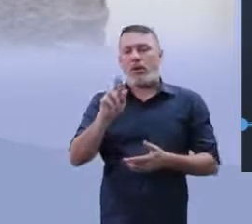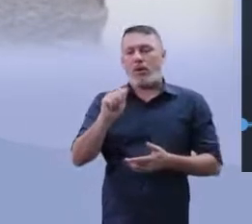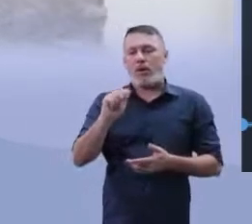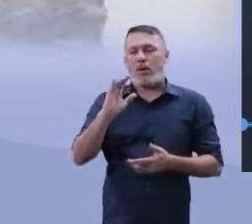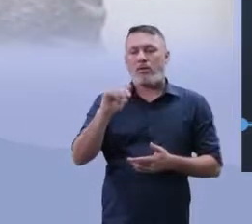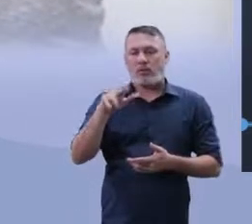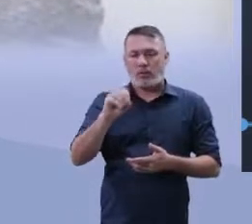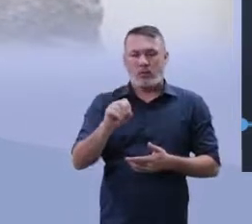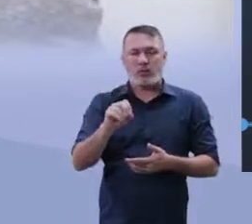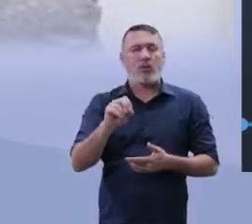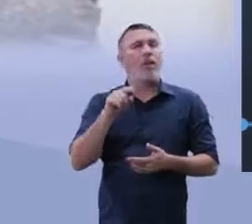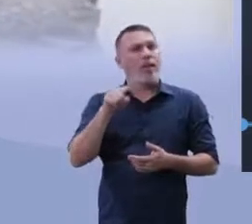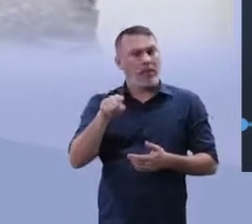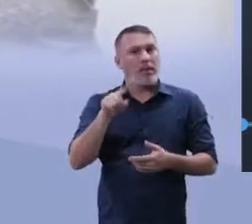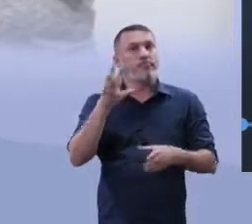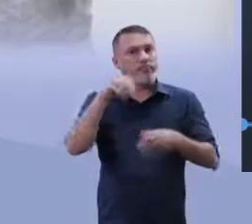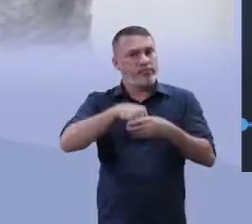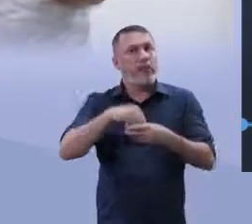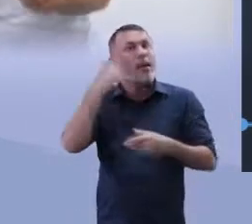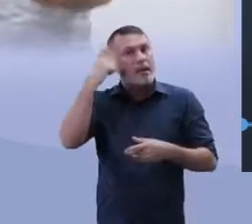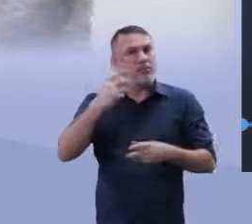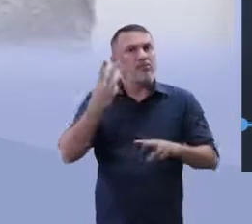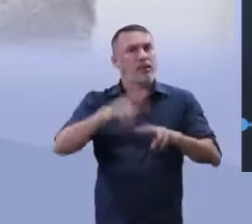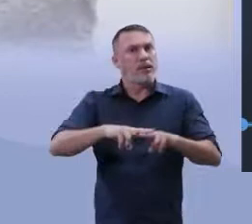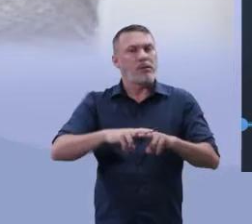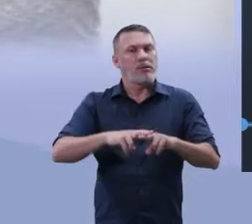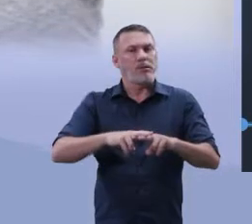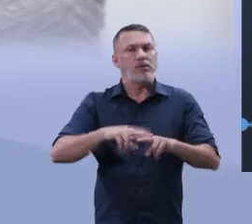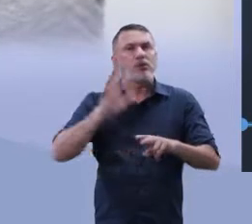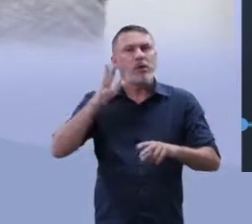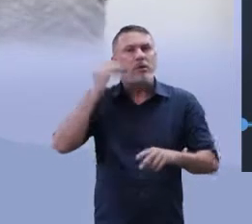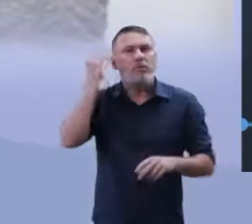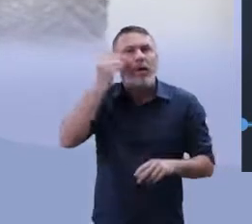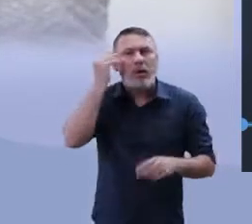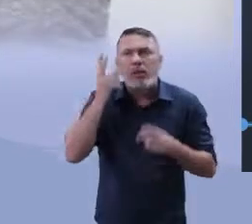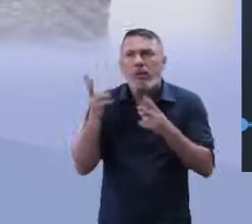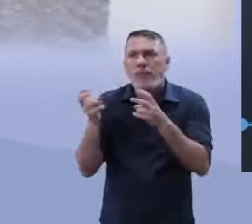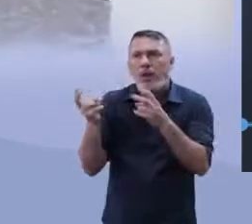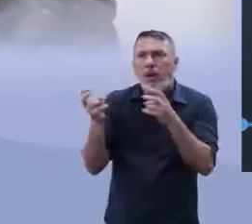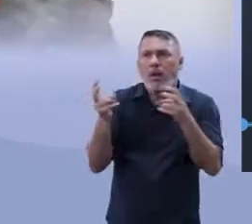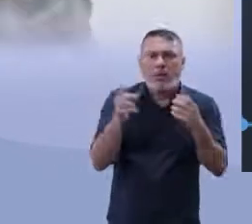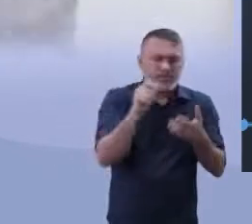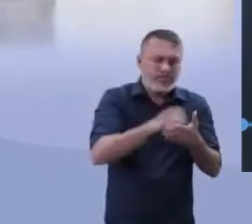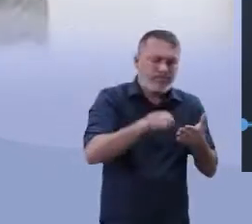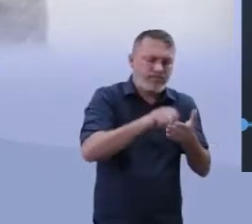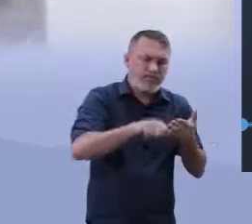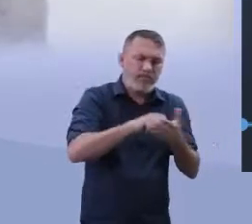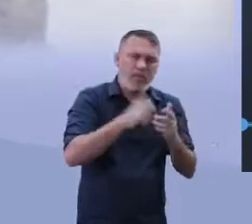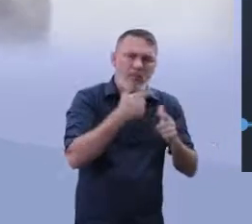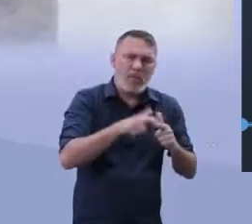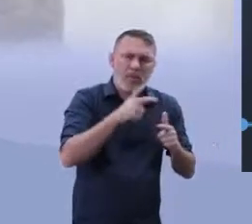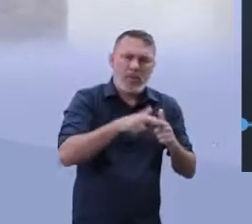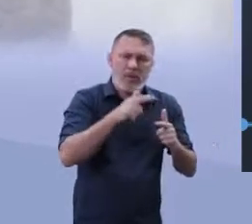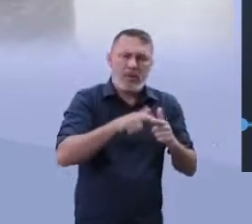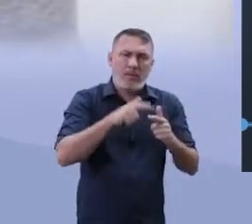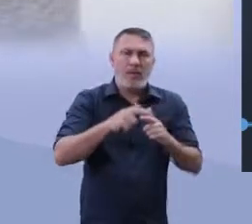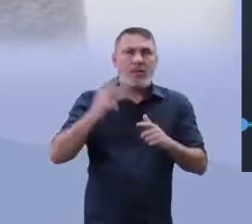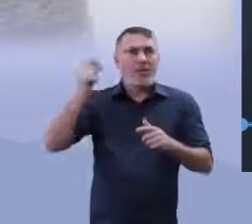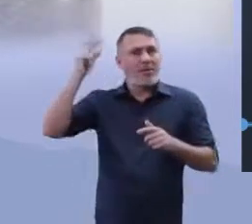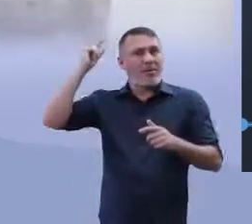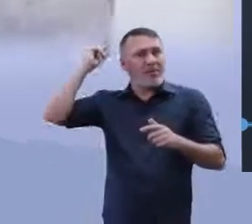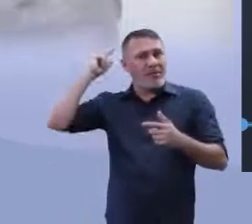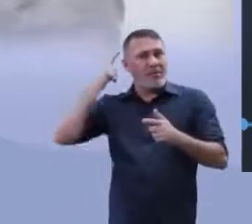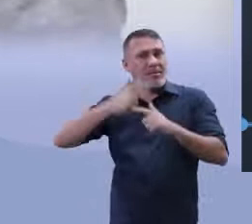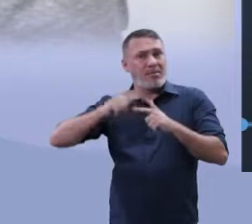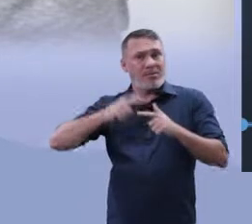ele escreveu todos os problemas existentes dentro do sistema prisional. Os mesmos problemas que existem